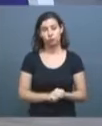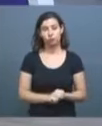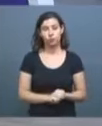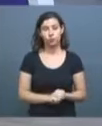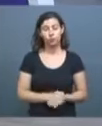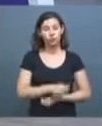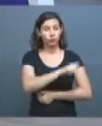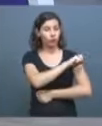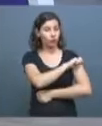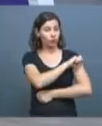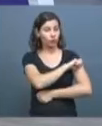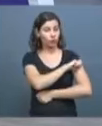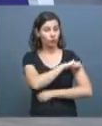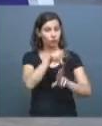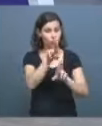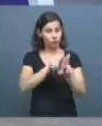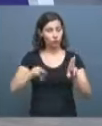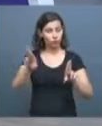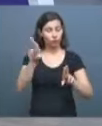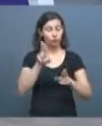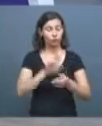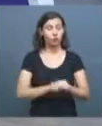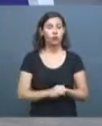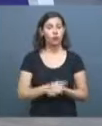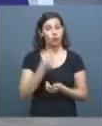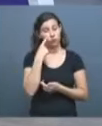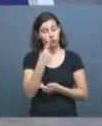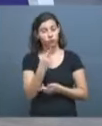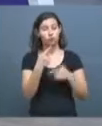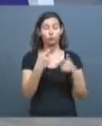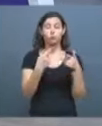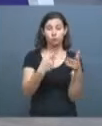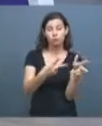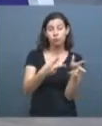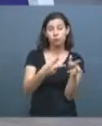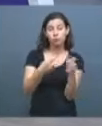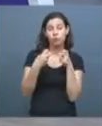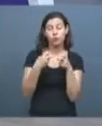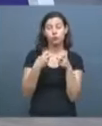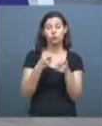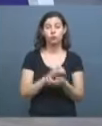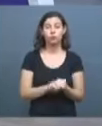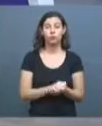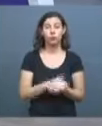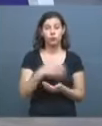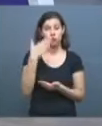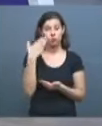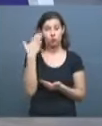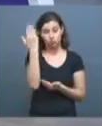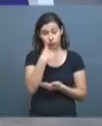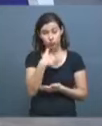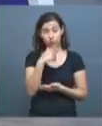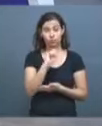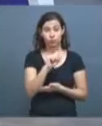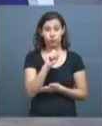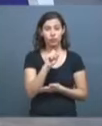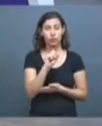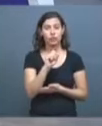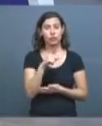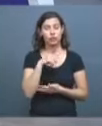alunos da Universidade Federal de Uberlândia, a gente notou e comprovou vários casos de estresse